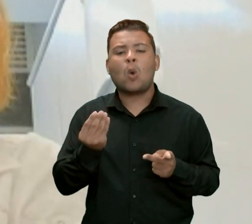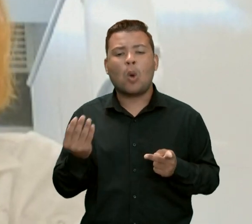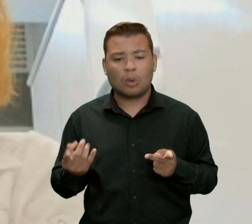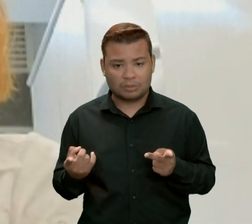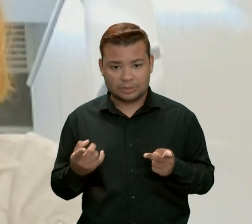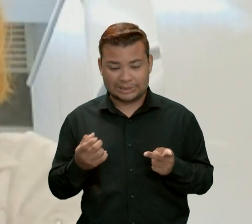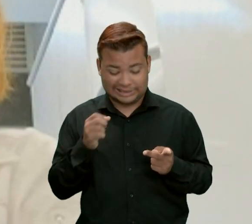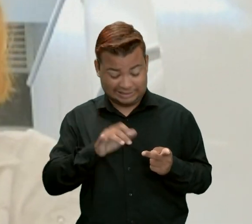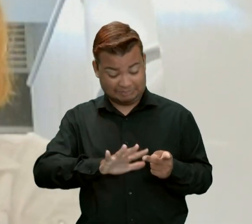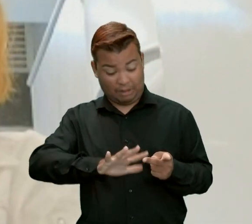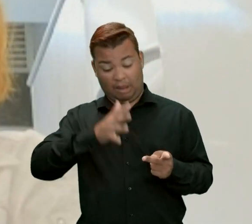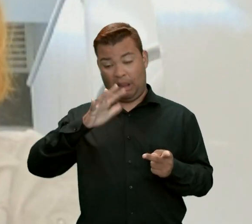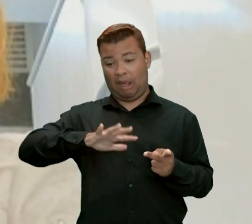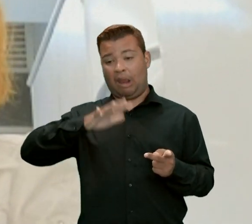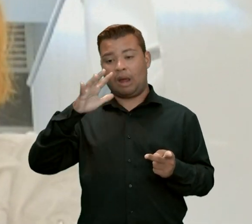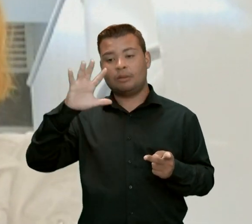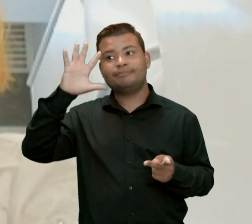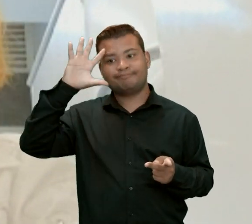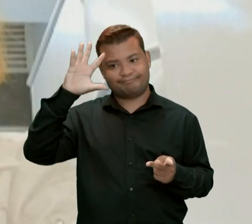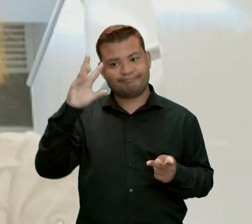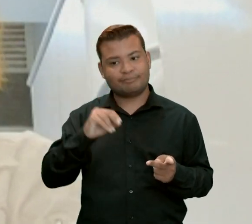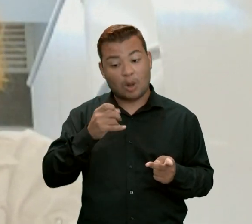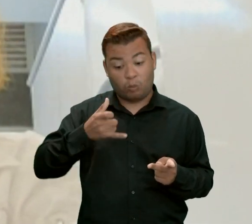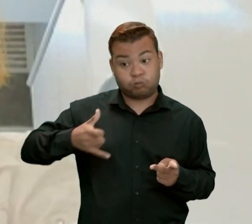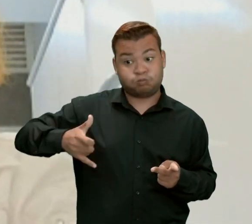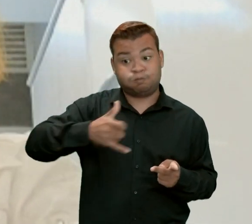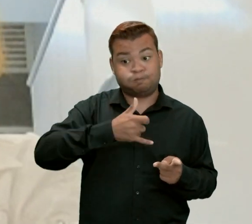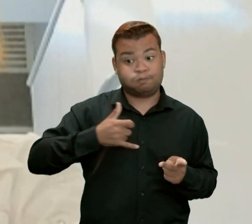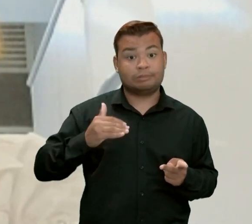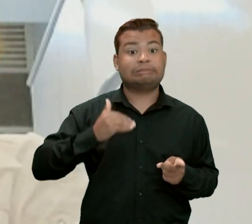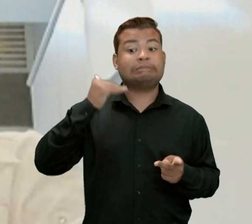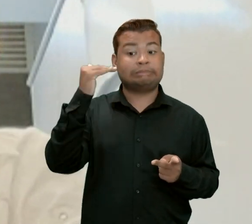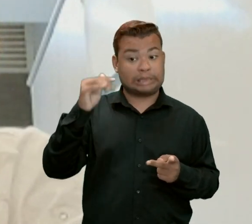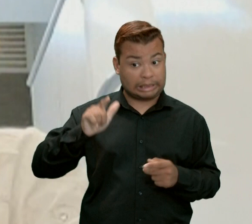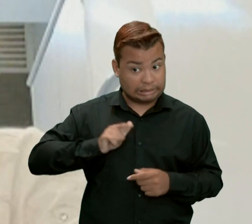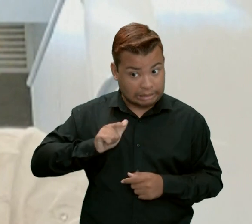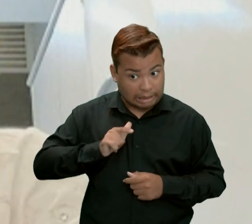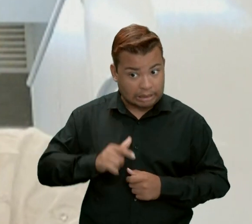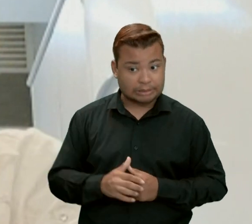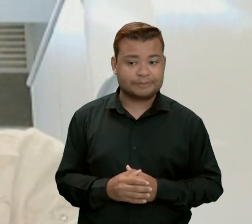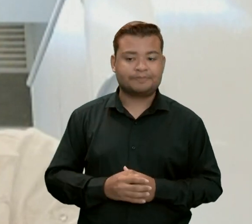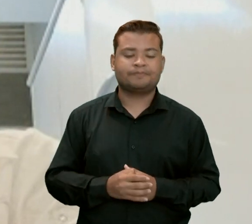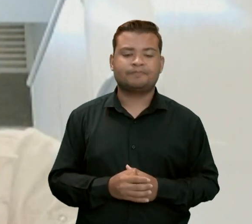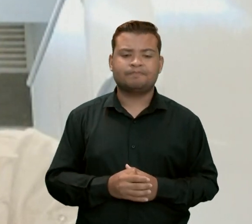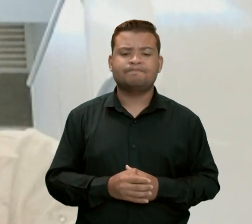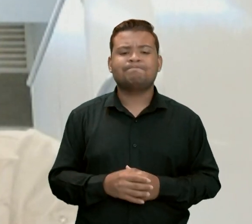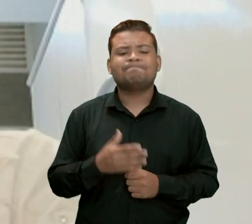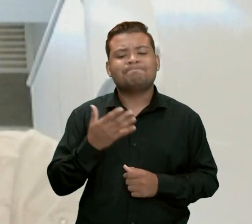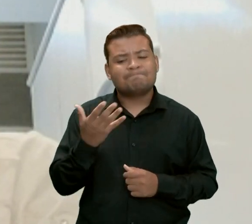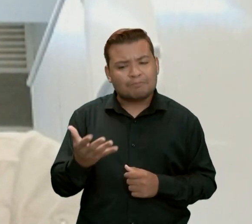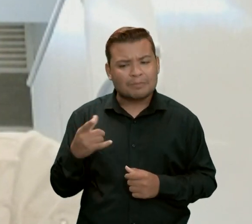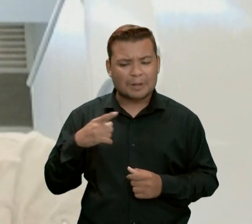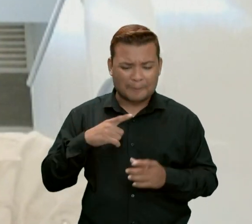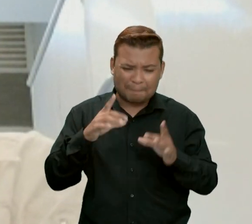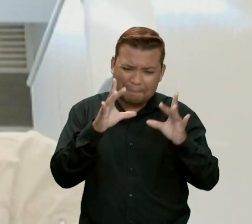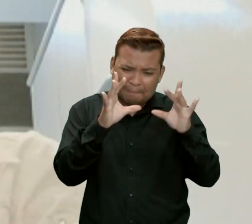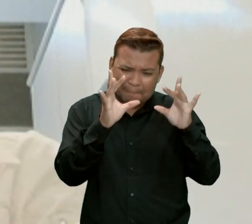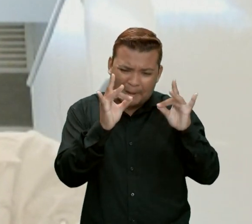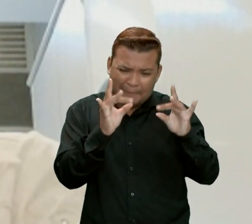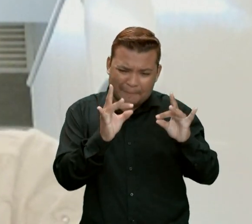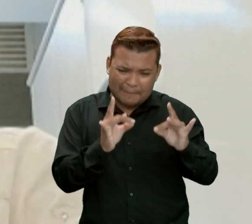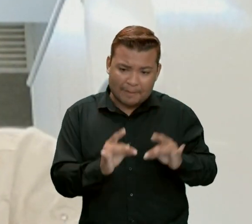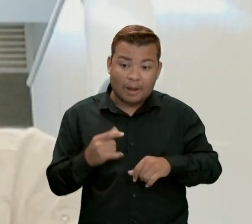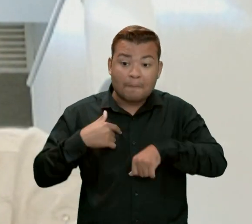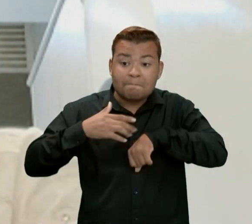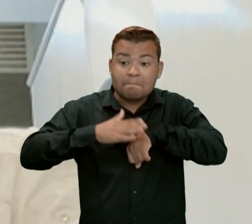muito gordura, né, na preparação dessa grande refeição, né? Então, assim, são vários aspectos que a gente tem que